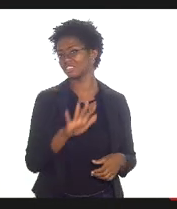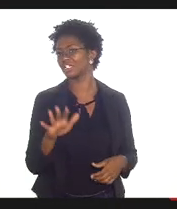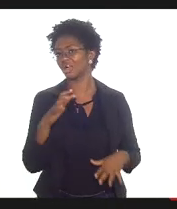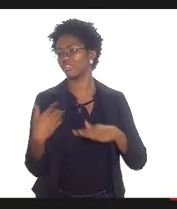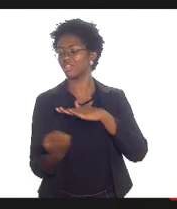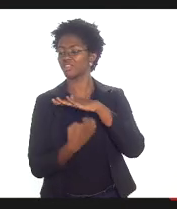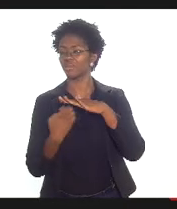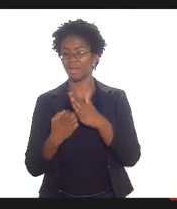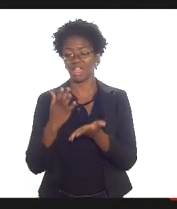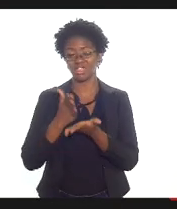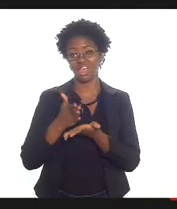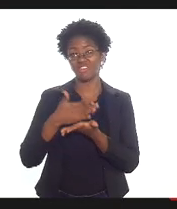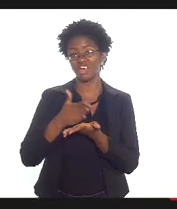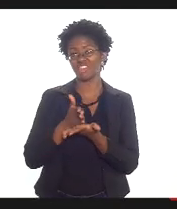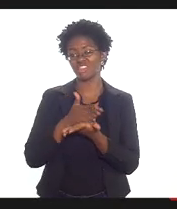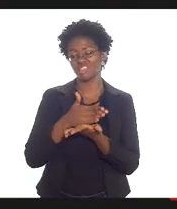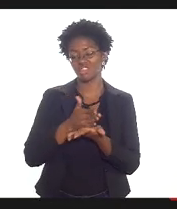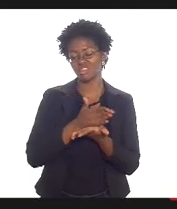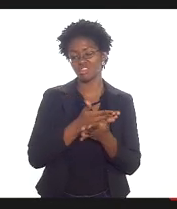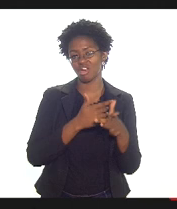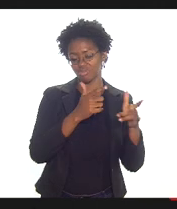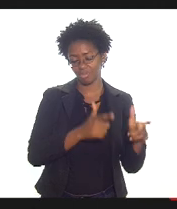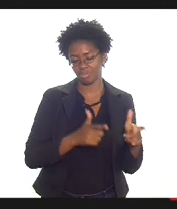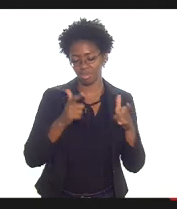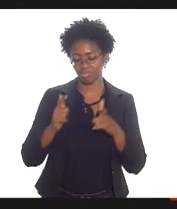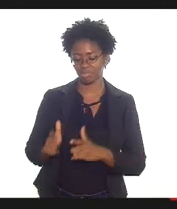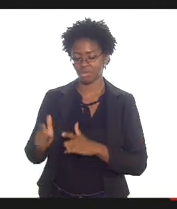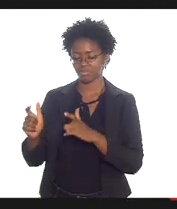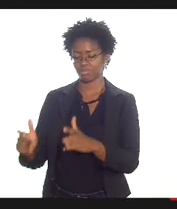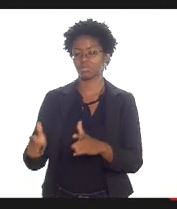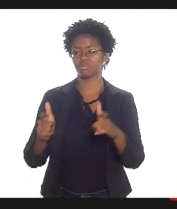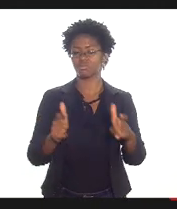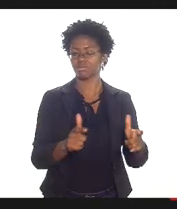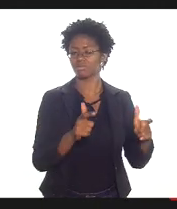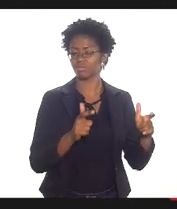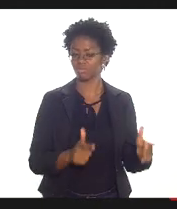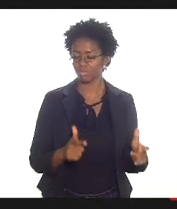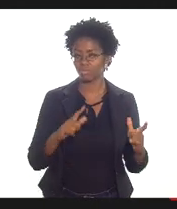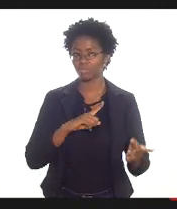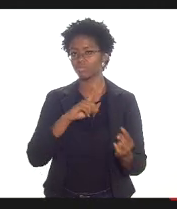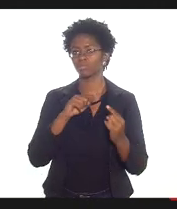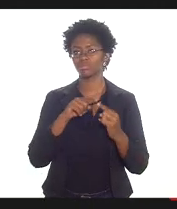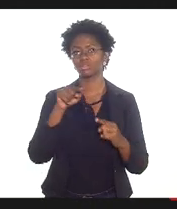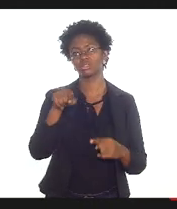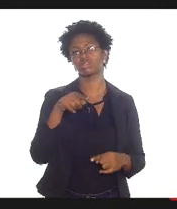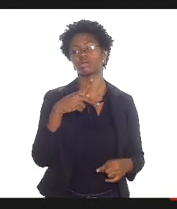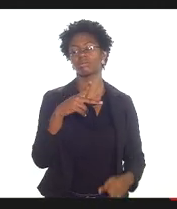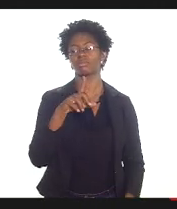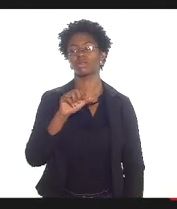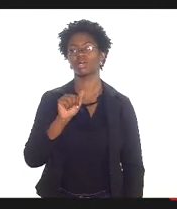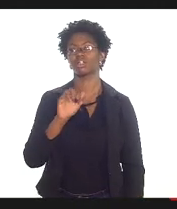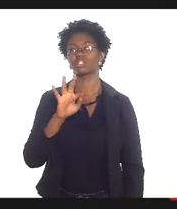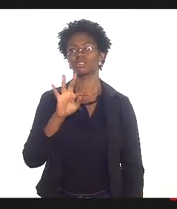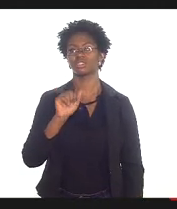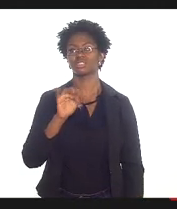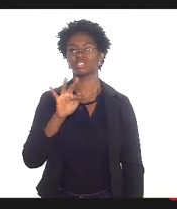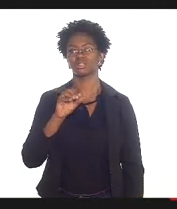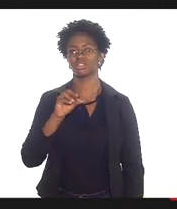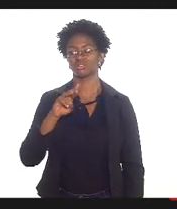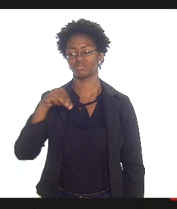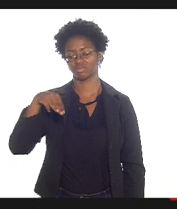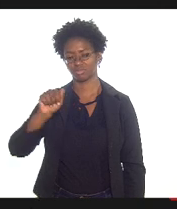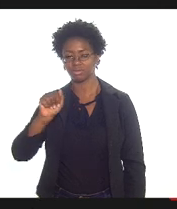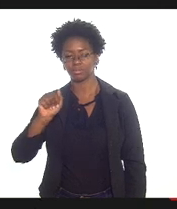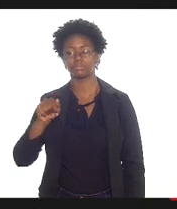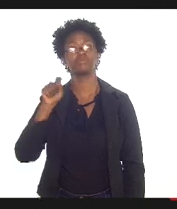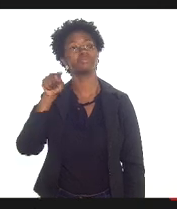de dividirem os campos segundo o número de plataformas. Né?